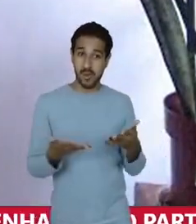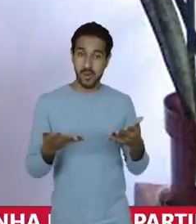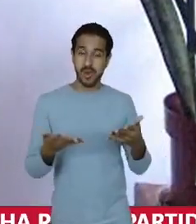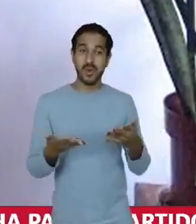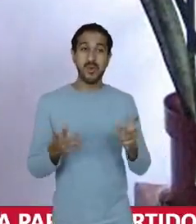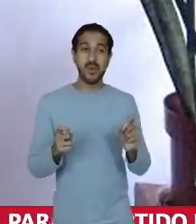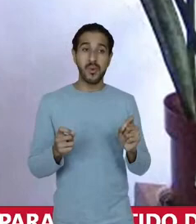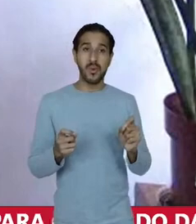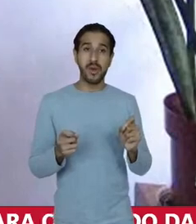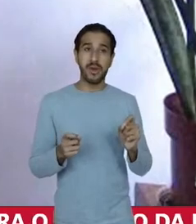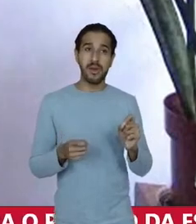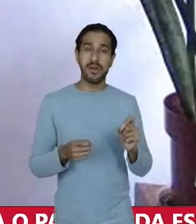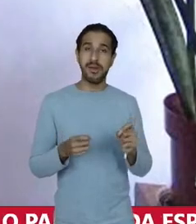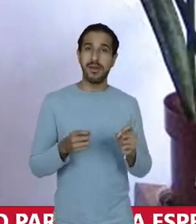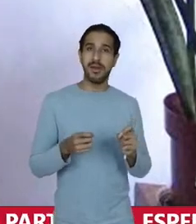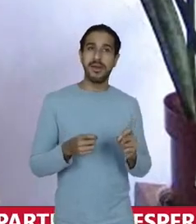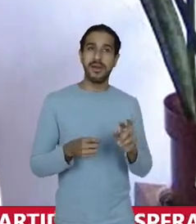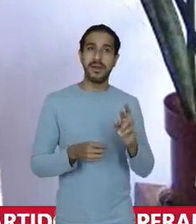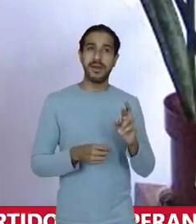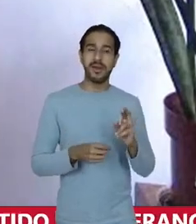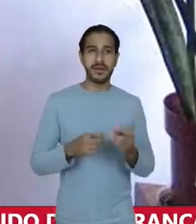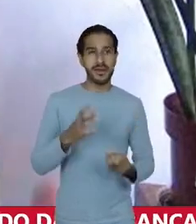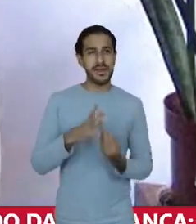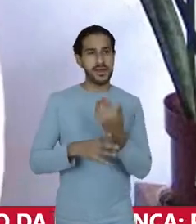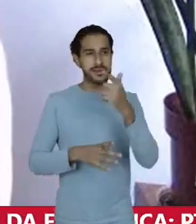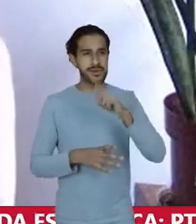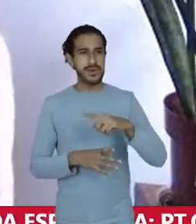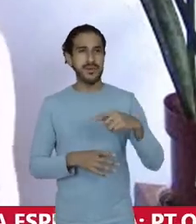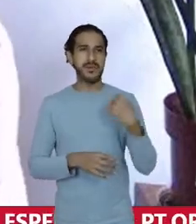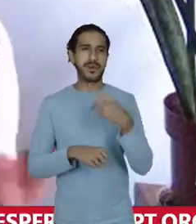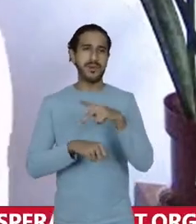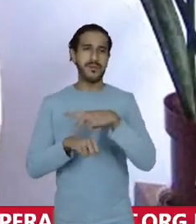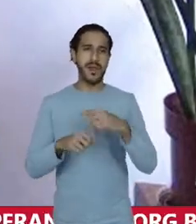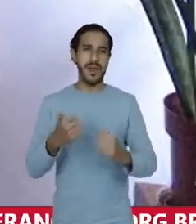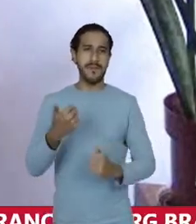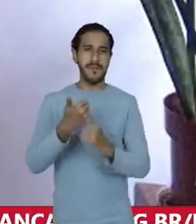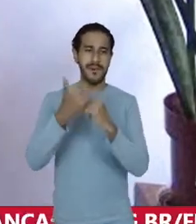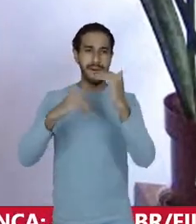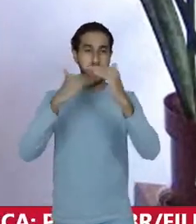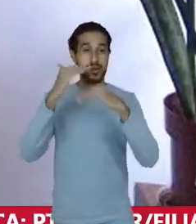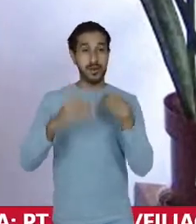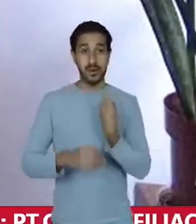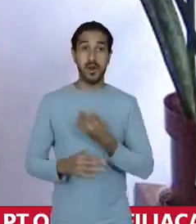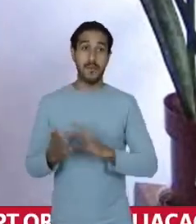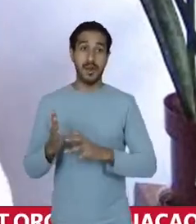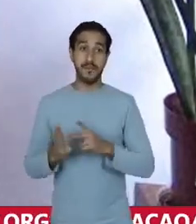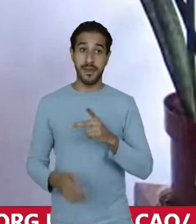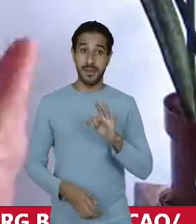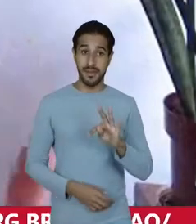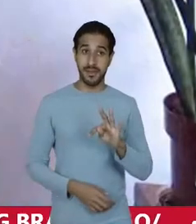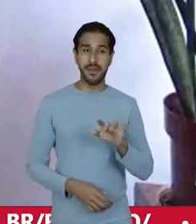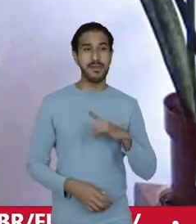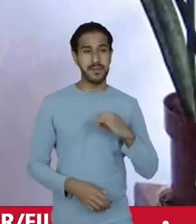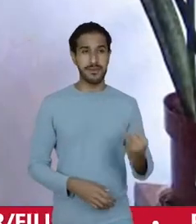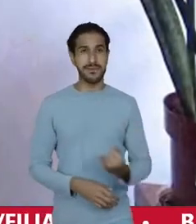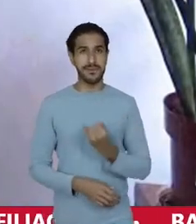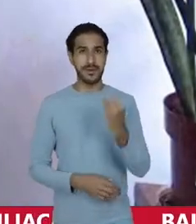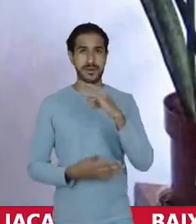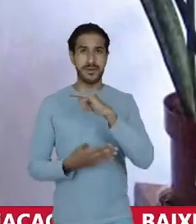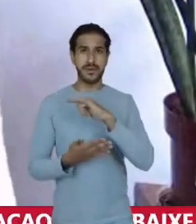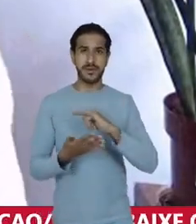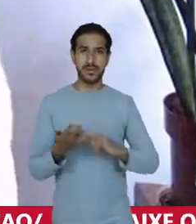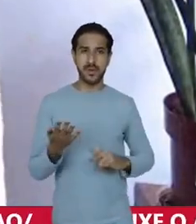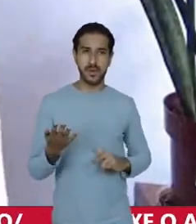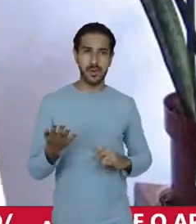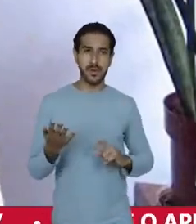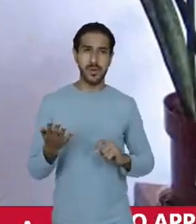dado, que é a refundação do país. O nosso partido, o Partido dos Trabalhadores e das Trabalhadoras, tem um importante documento, né,